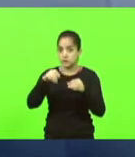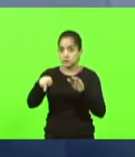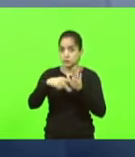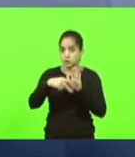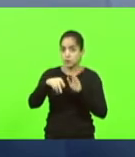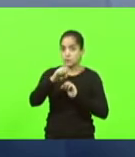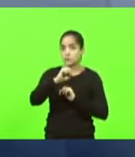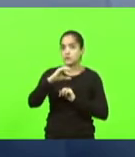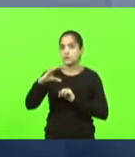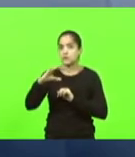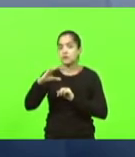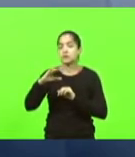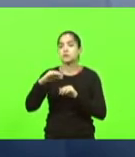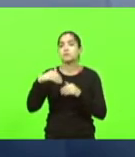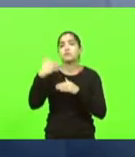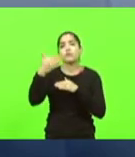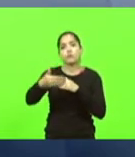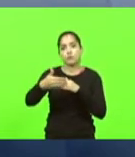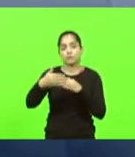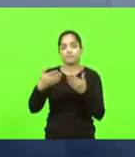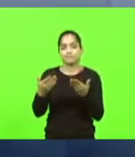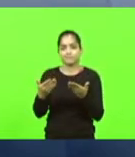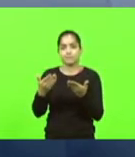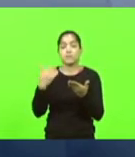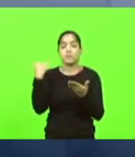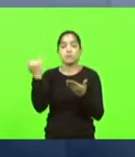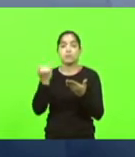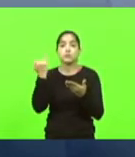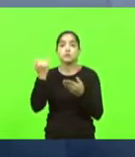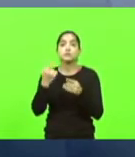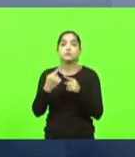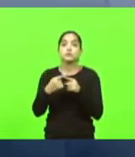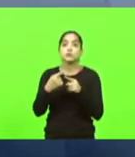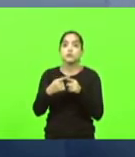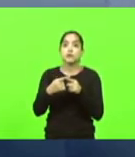aí afora também. E isso é muito importante porque hoje nós temos